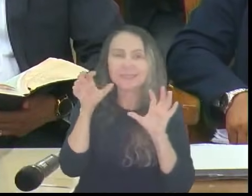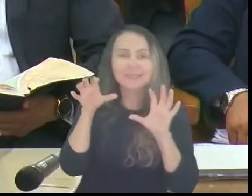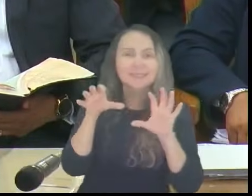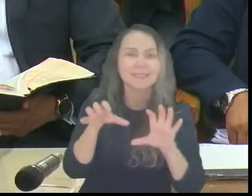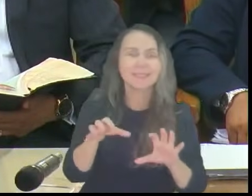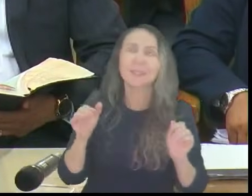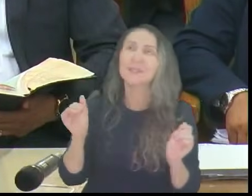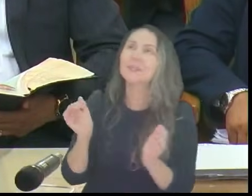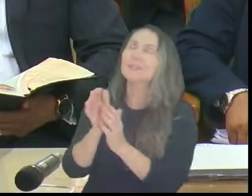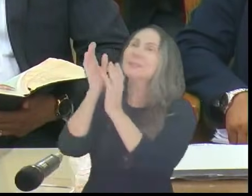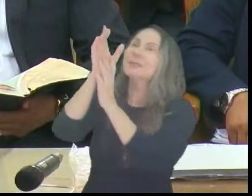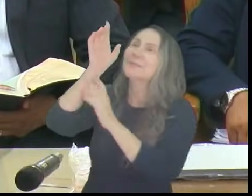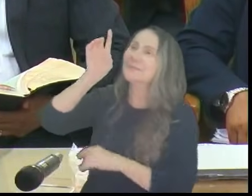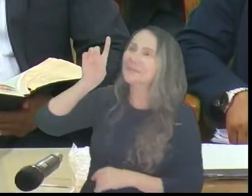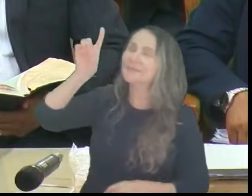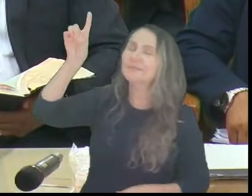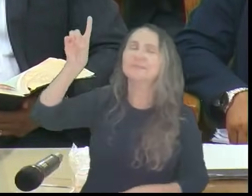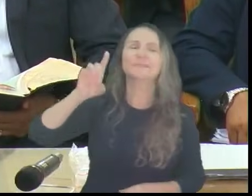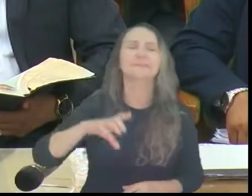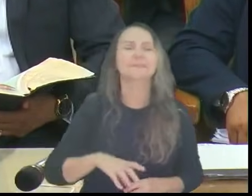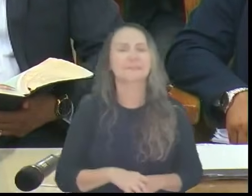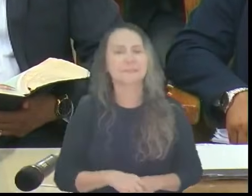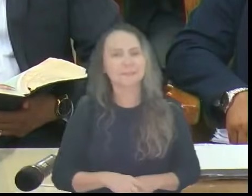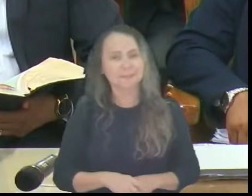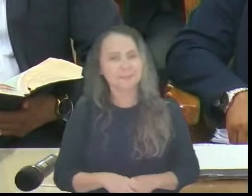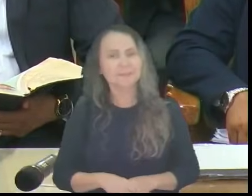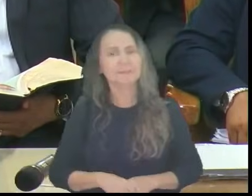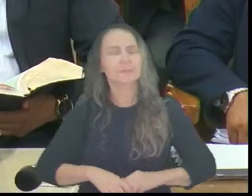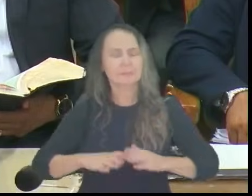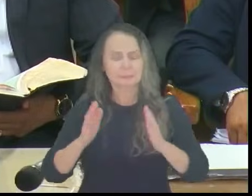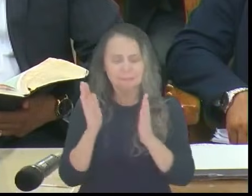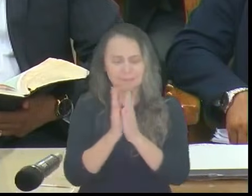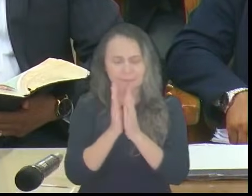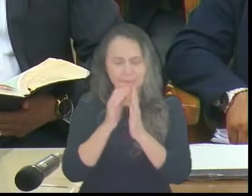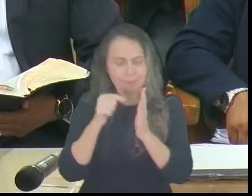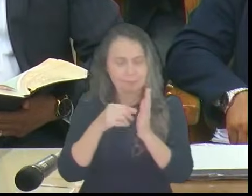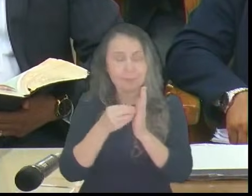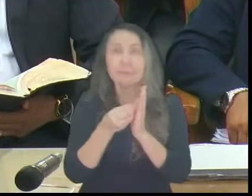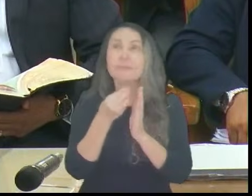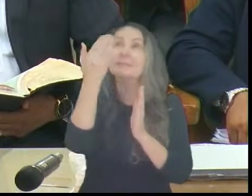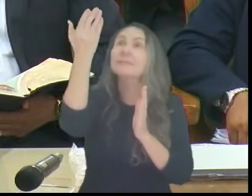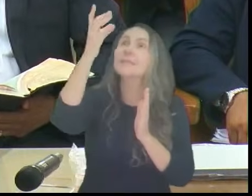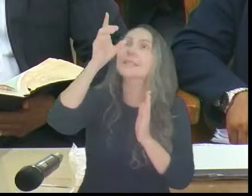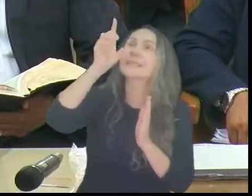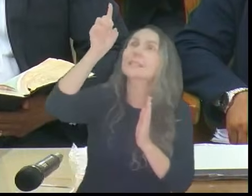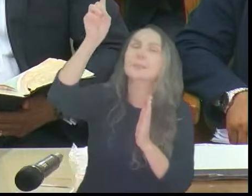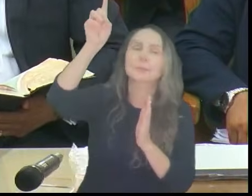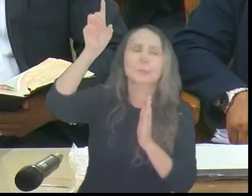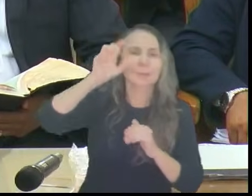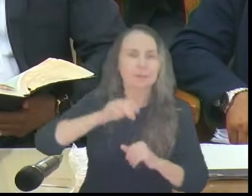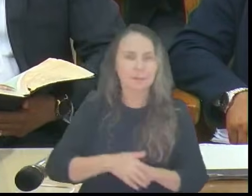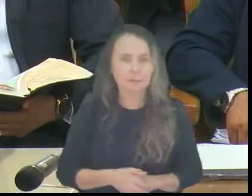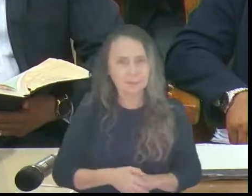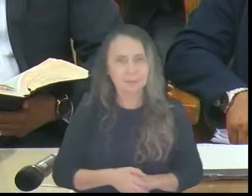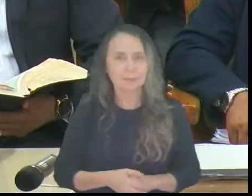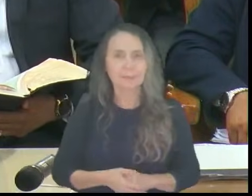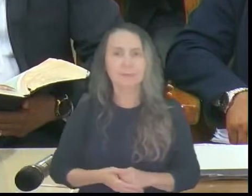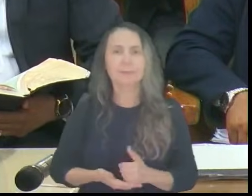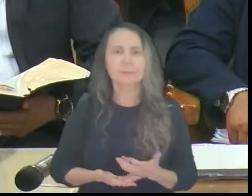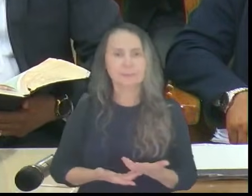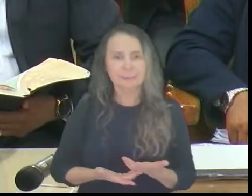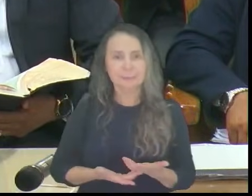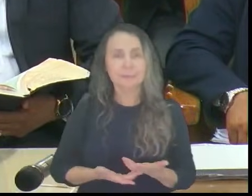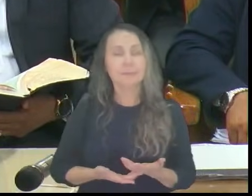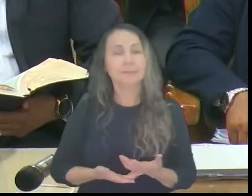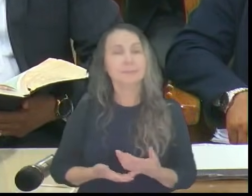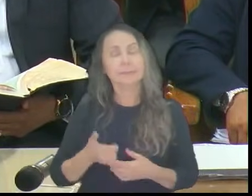Louvado seja Deus, irmãos. A oração tem que ser feita a Deus. E baseada, segunda coisa